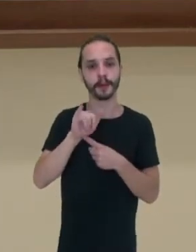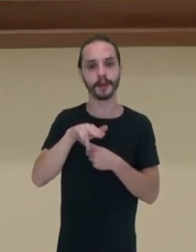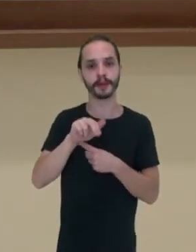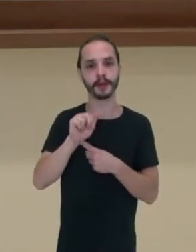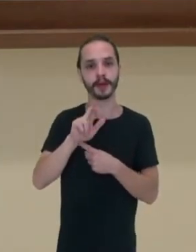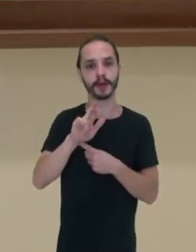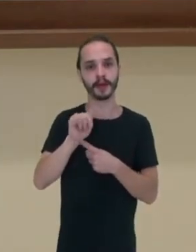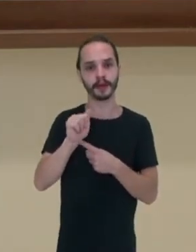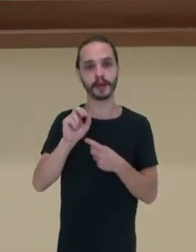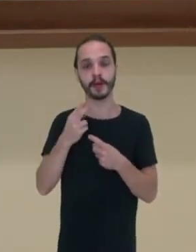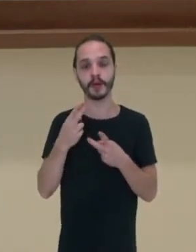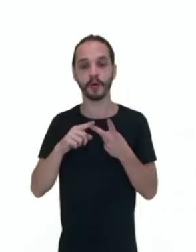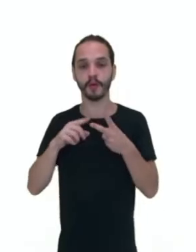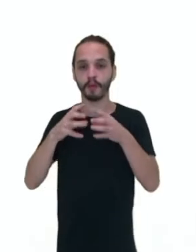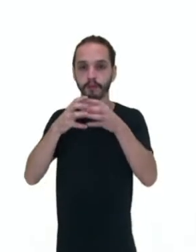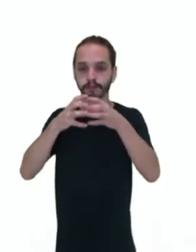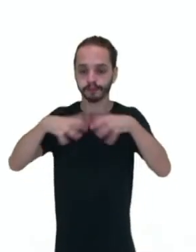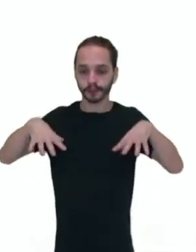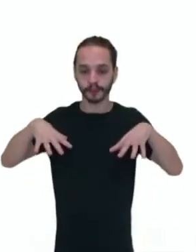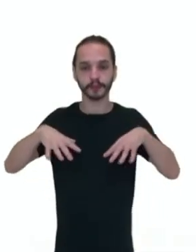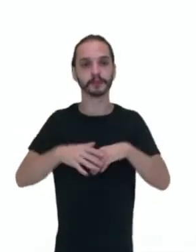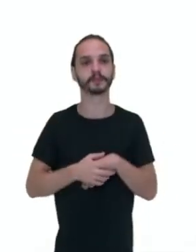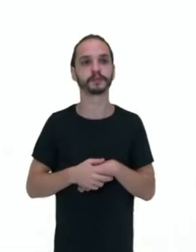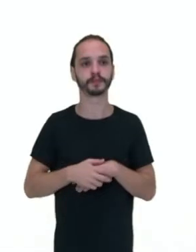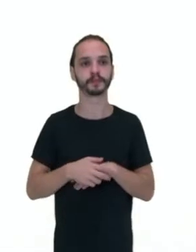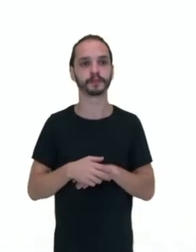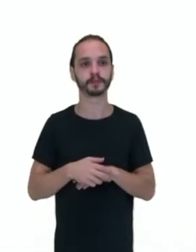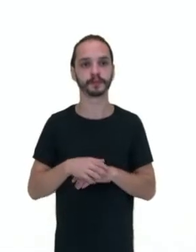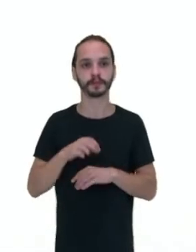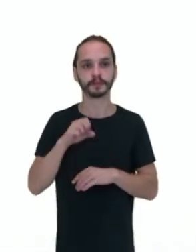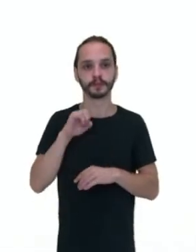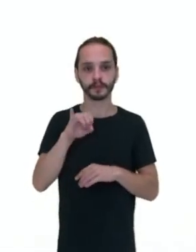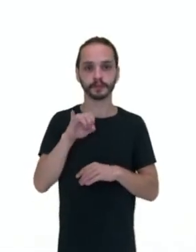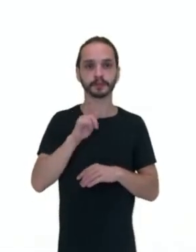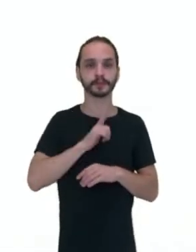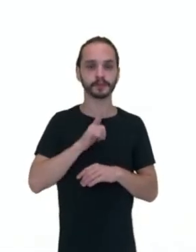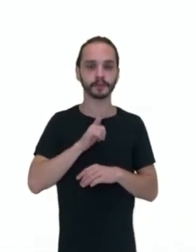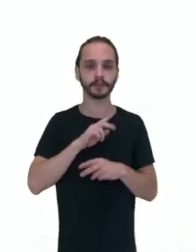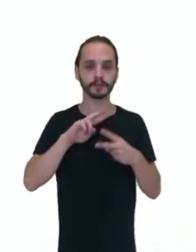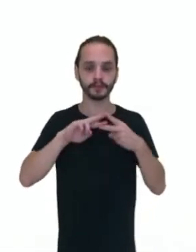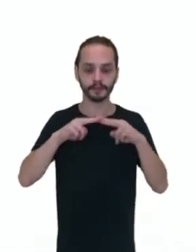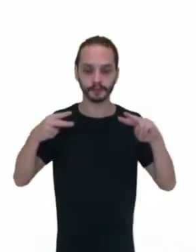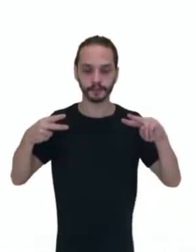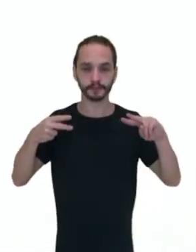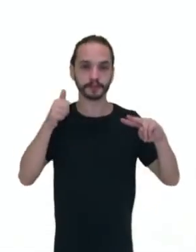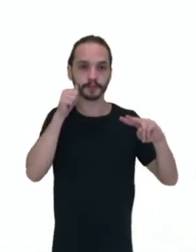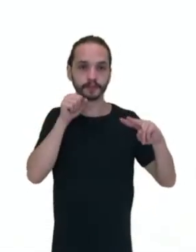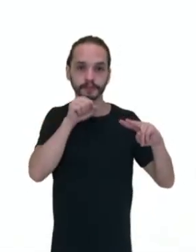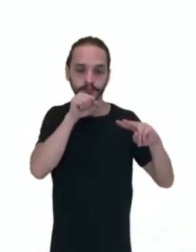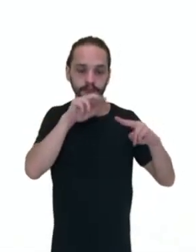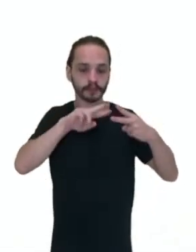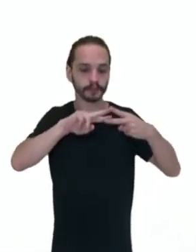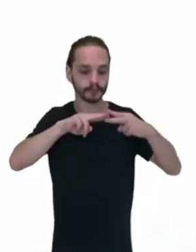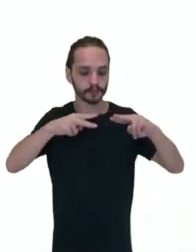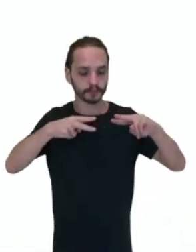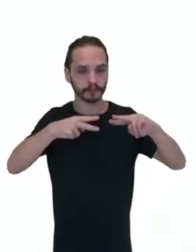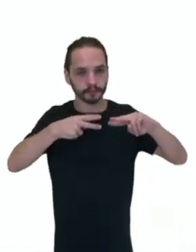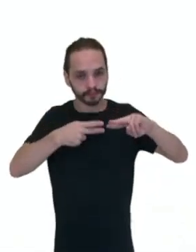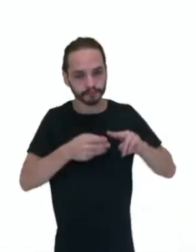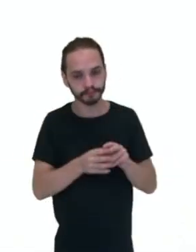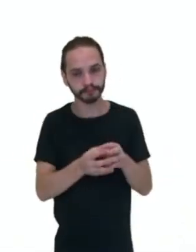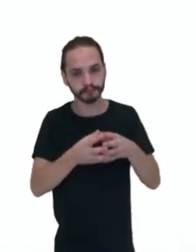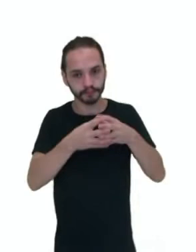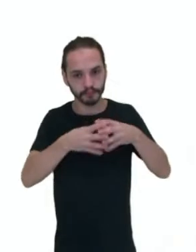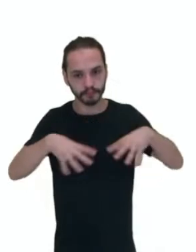e protozoários. Quando ocorre a duplicação do material genético da mãe e logo em seguida divide, originando